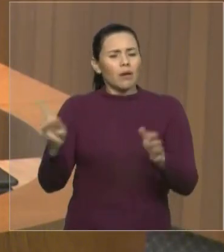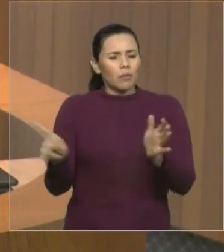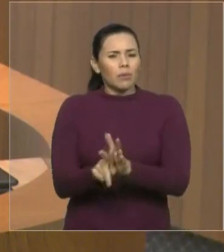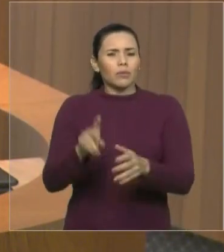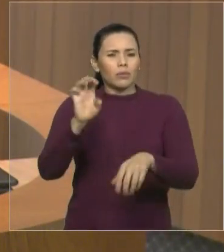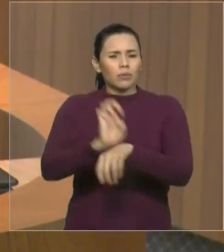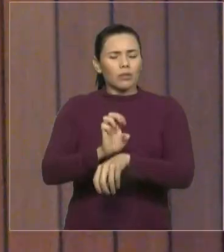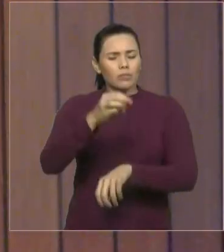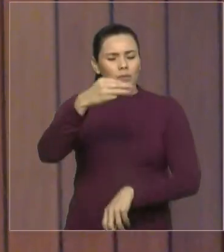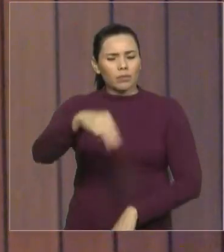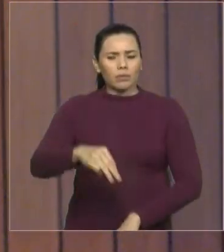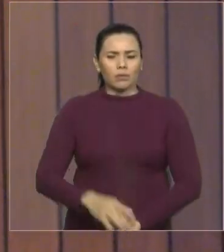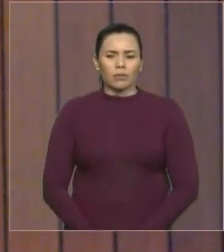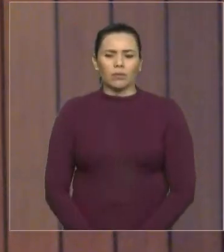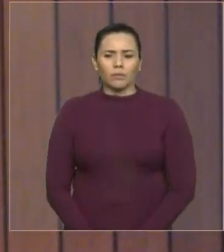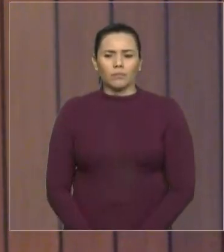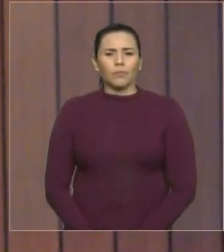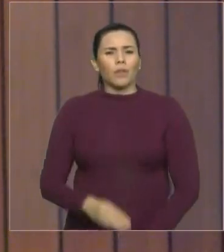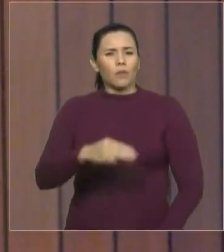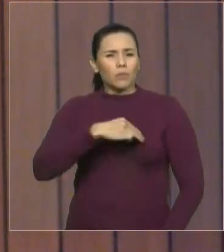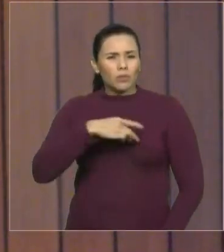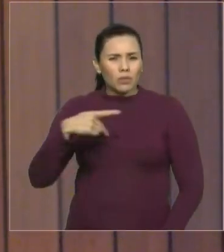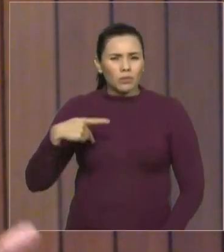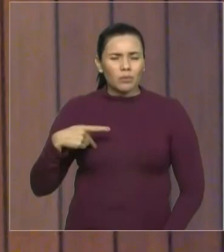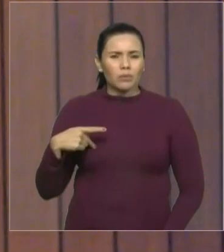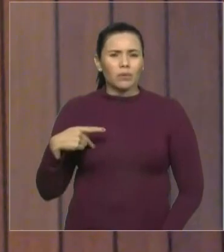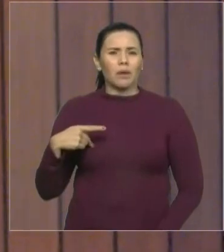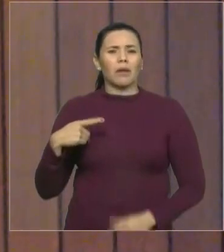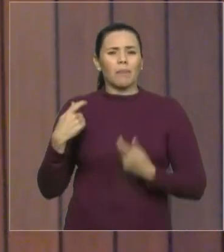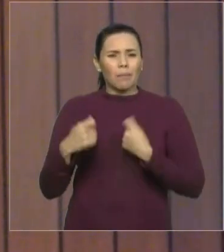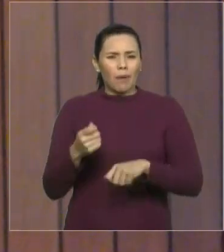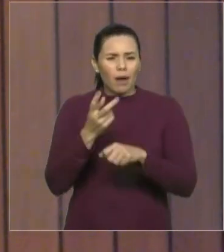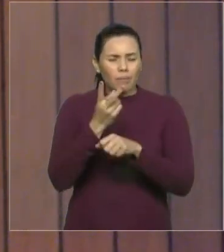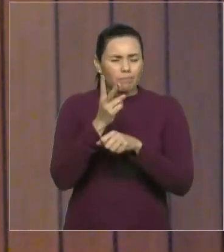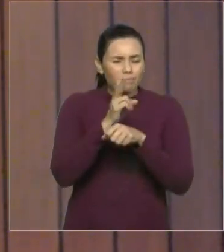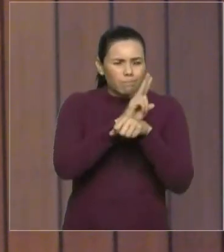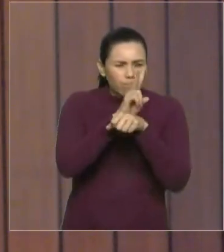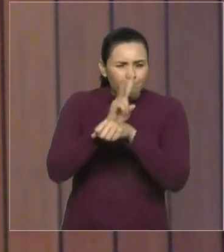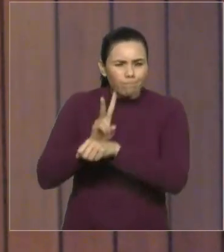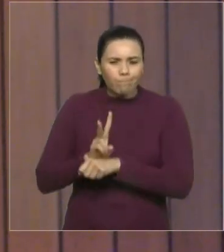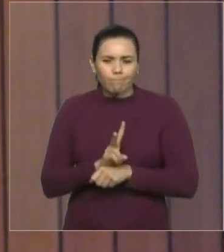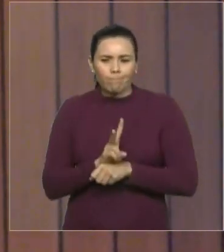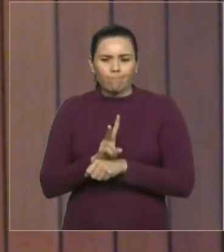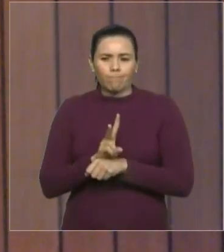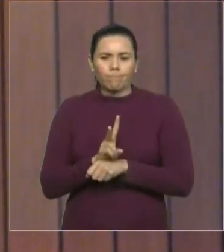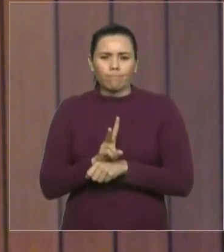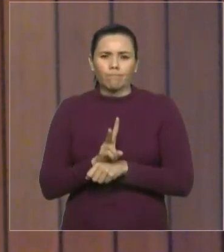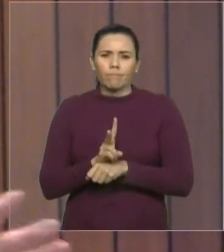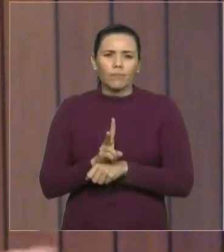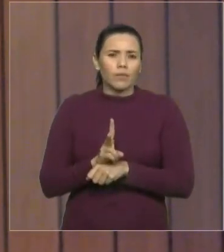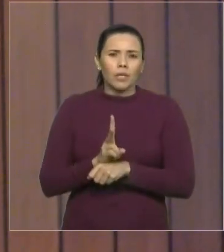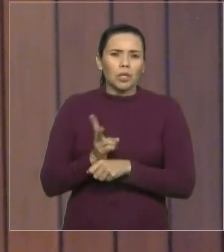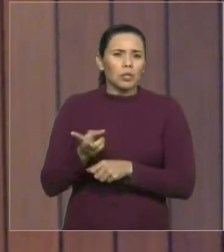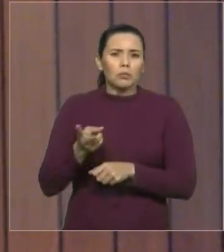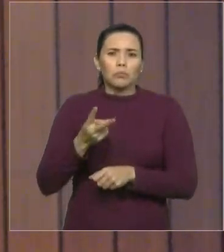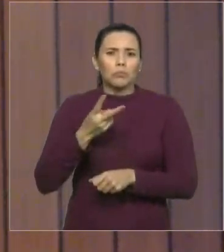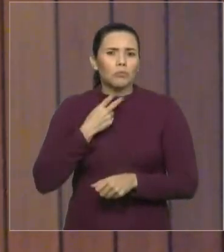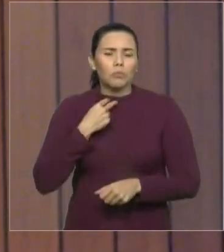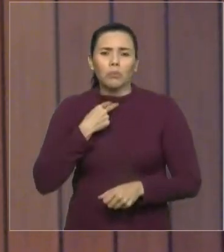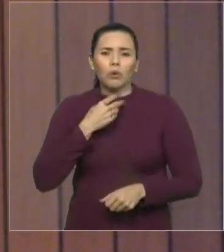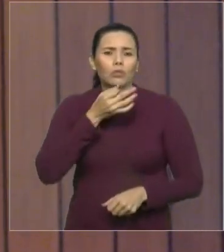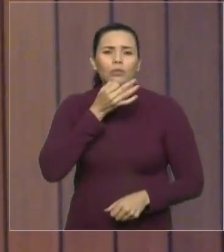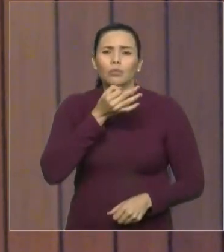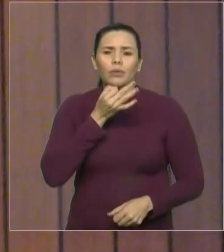forma em que o Ministério Público Fiscal da Ordem Pública não se manifesta. Não, na verdade, ele não pode